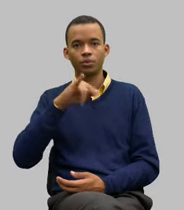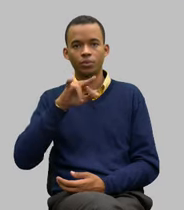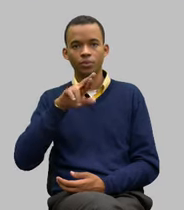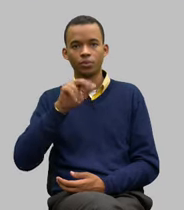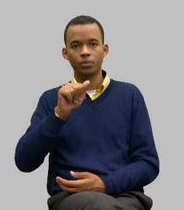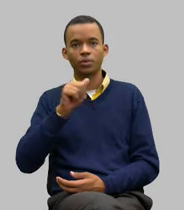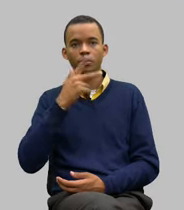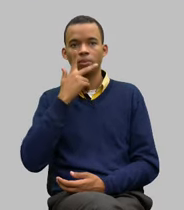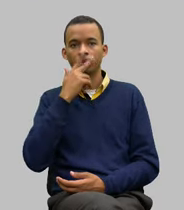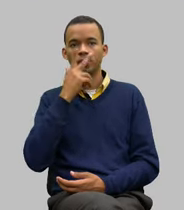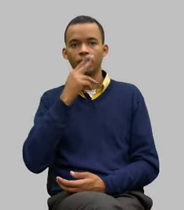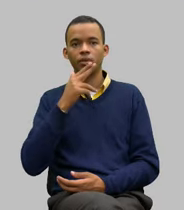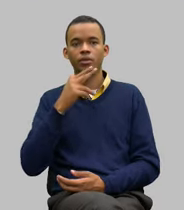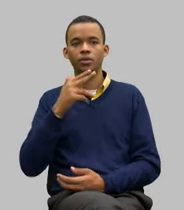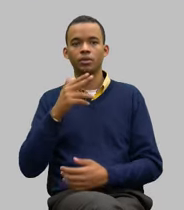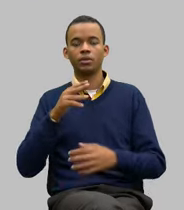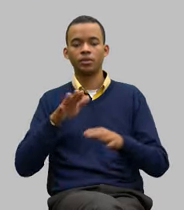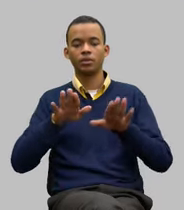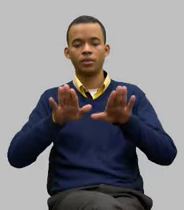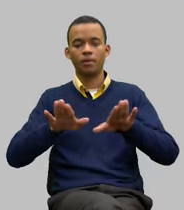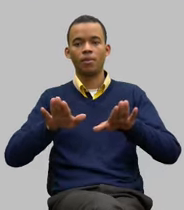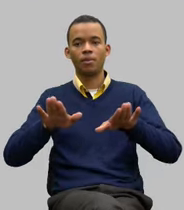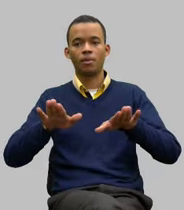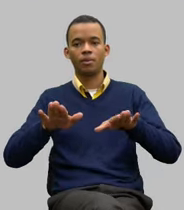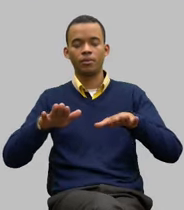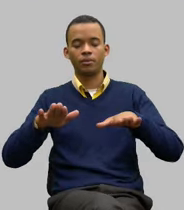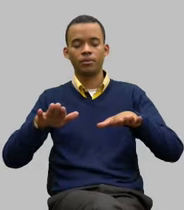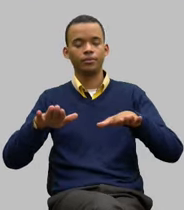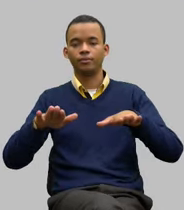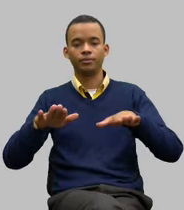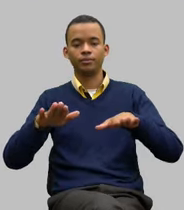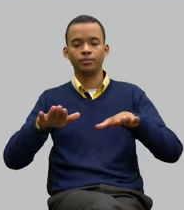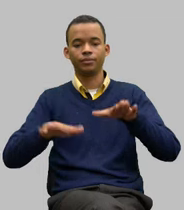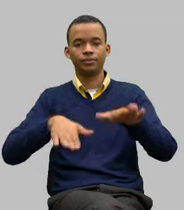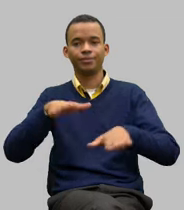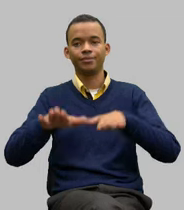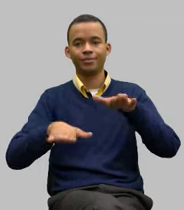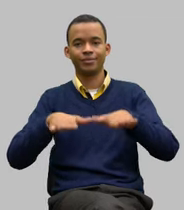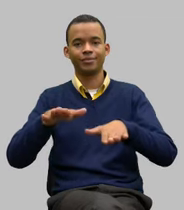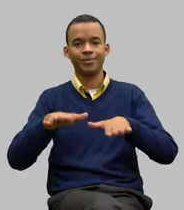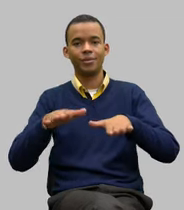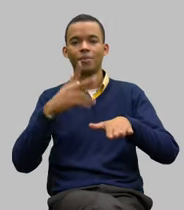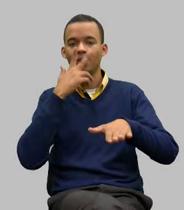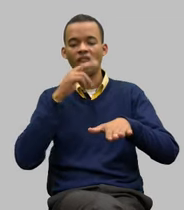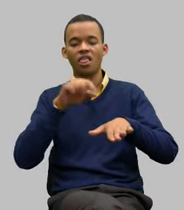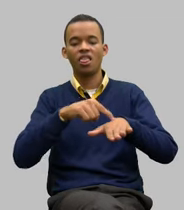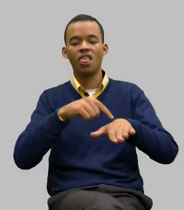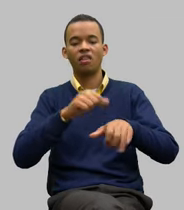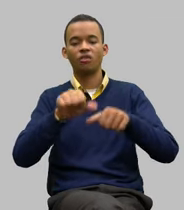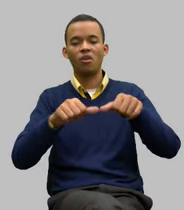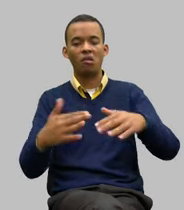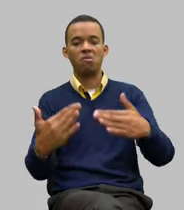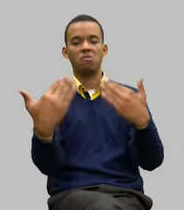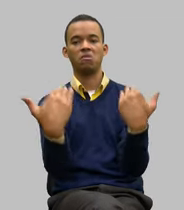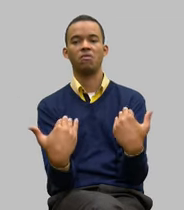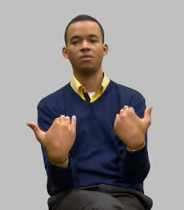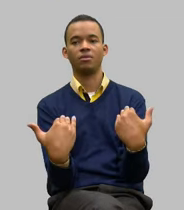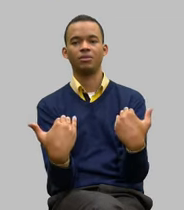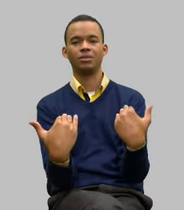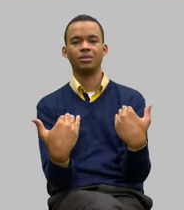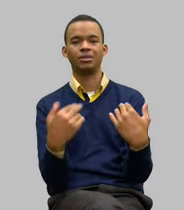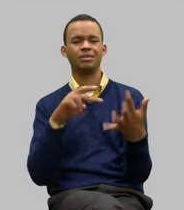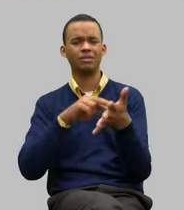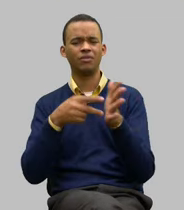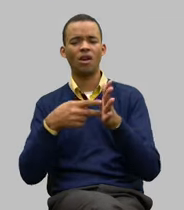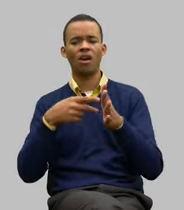ele já entra querendo volta tá eh eu sou da tese secretário que é óbvio que tem pedidos e pedidos Tem